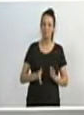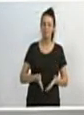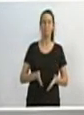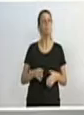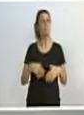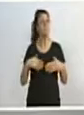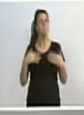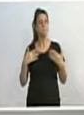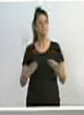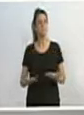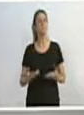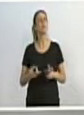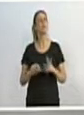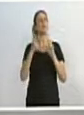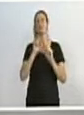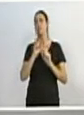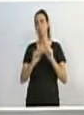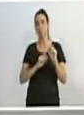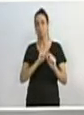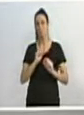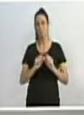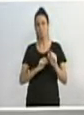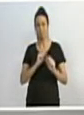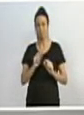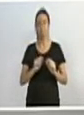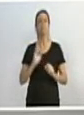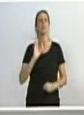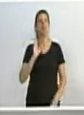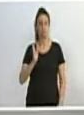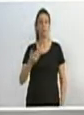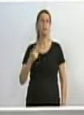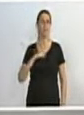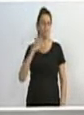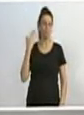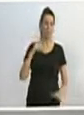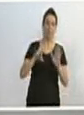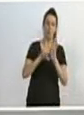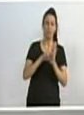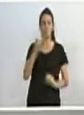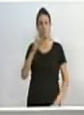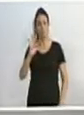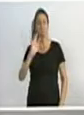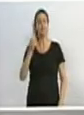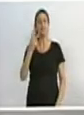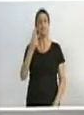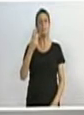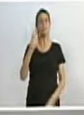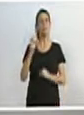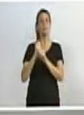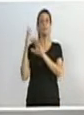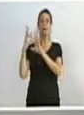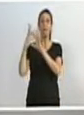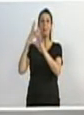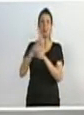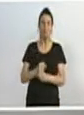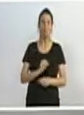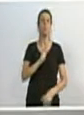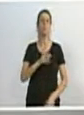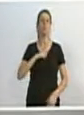assim, a gente vê que a nível federal já existia, são 32 anos, e depois de 32